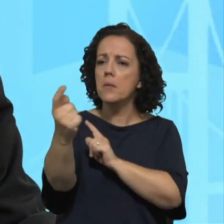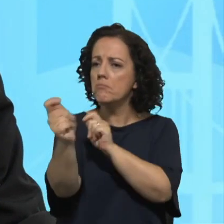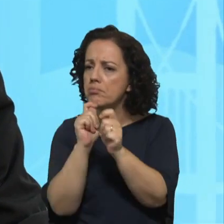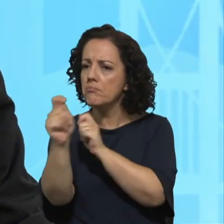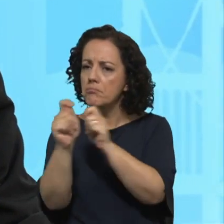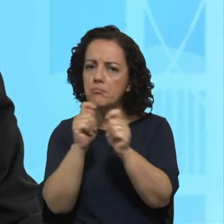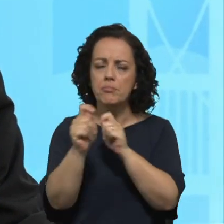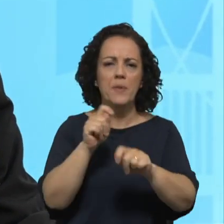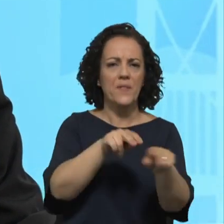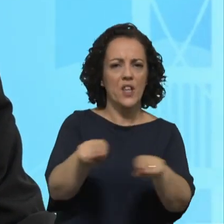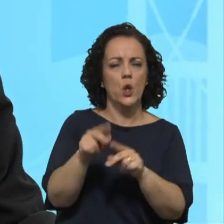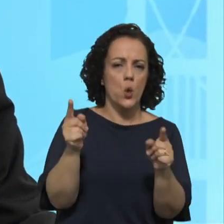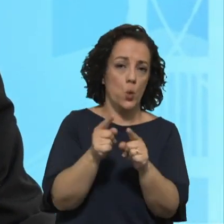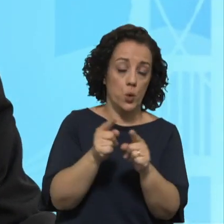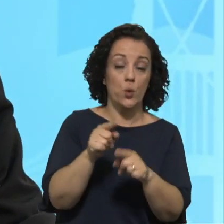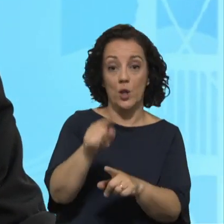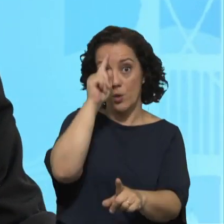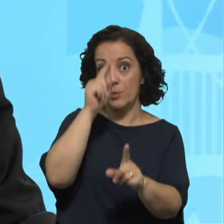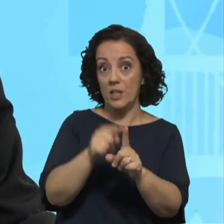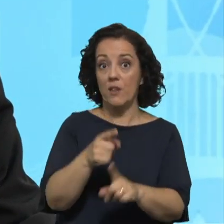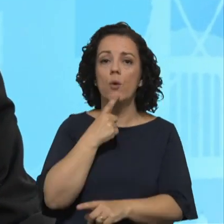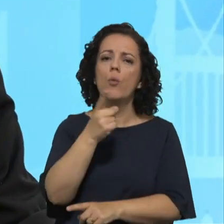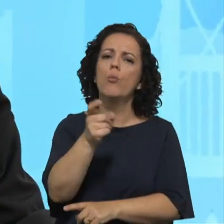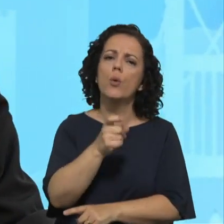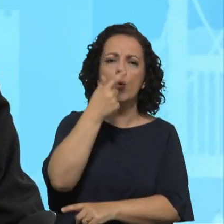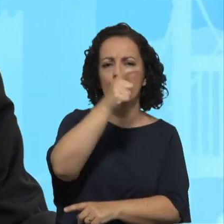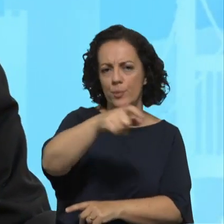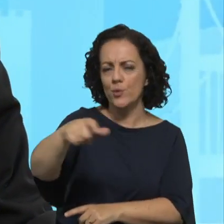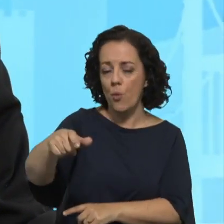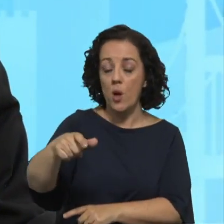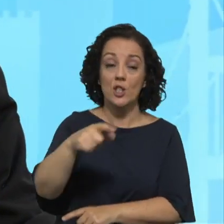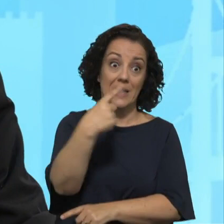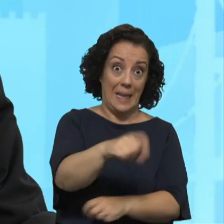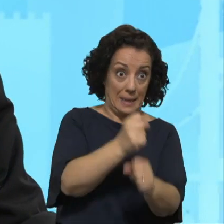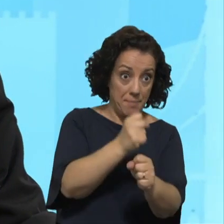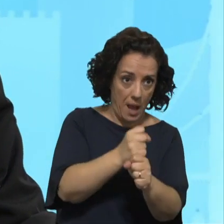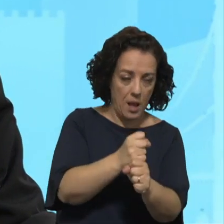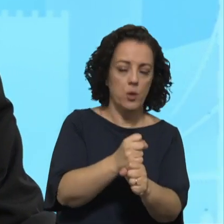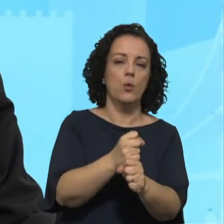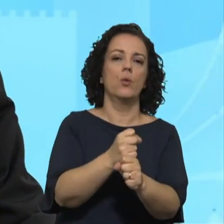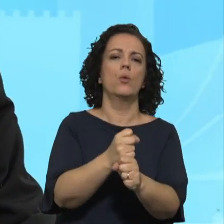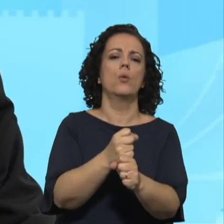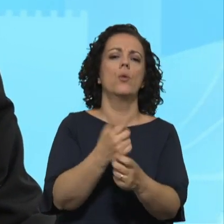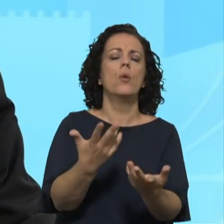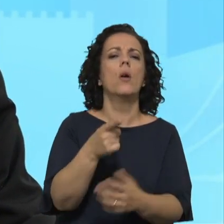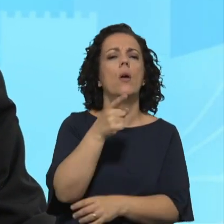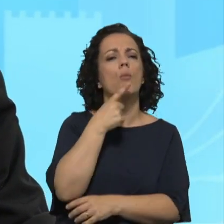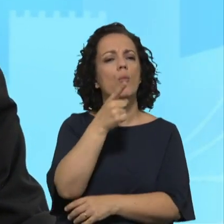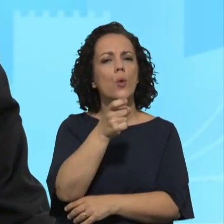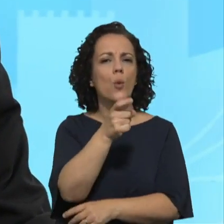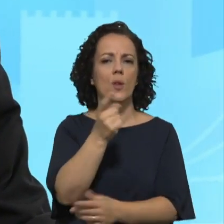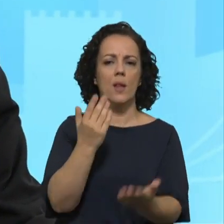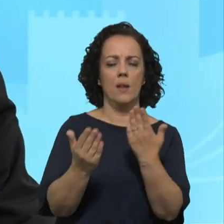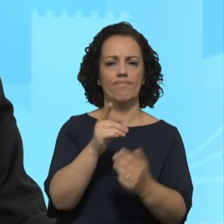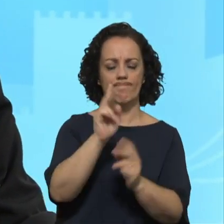curtos e o objetivo era perguntar às pessoas, no caso que trabalhavam, como se sentiam em relação à sua